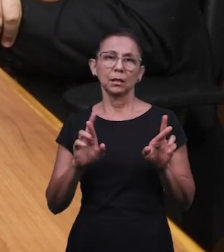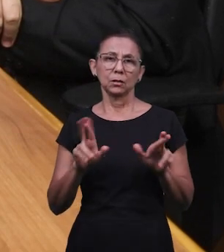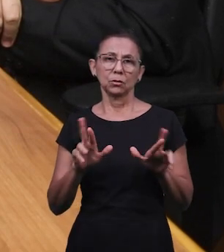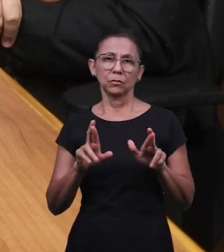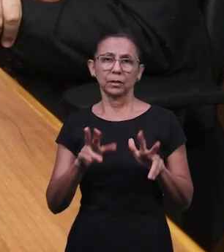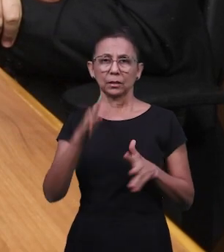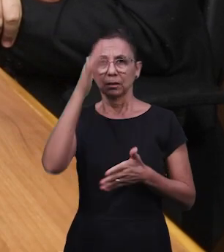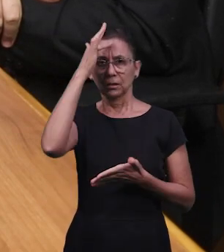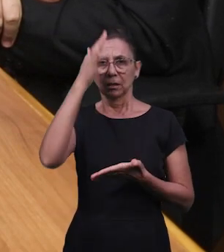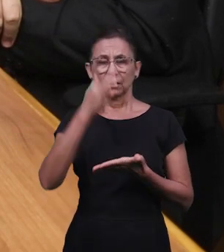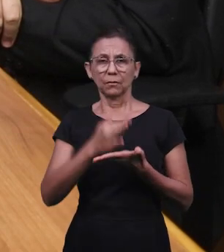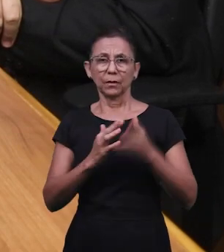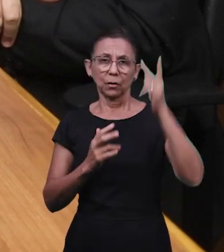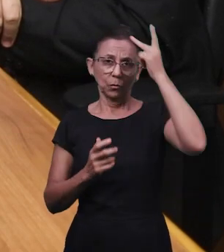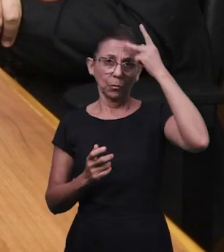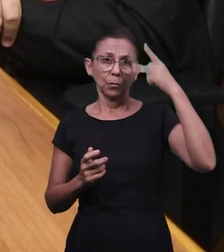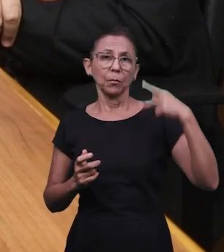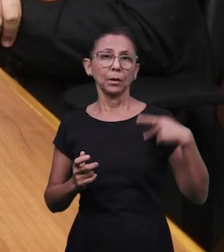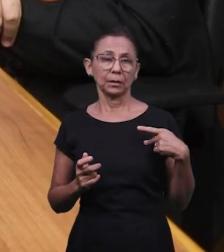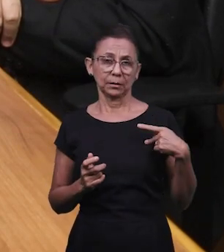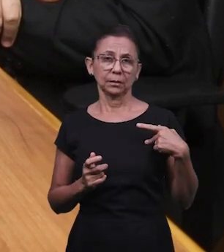tratamos na vez passada, mas